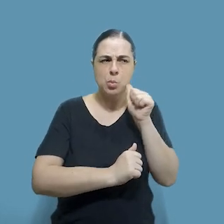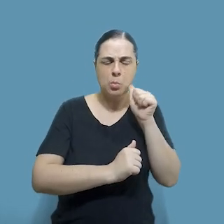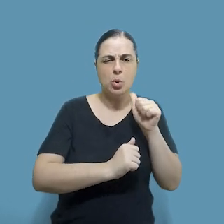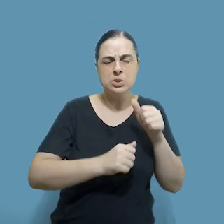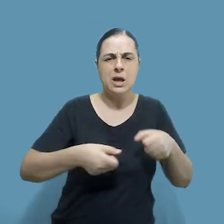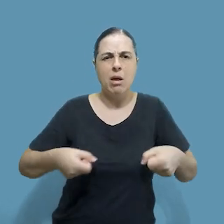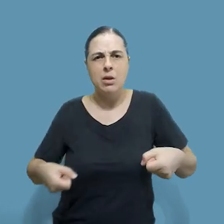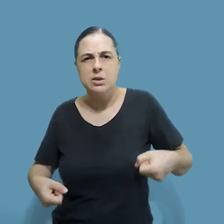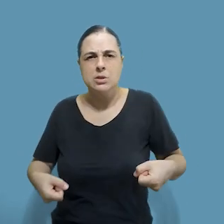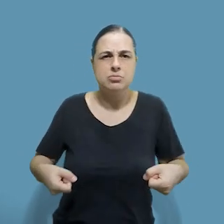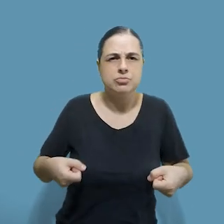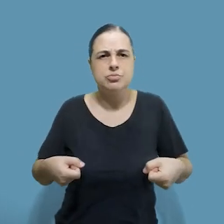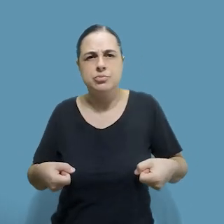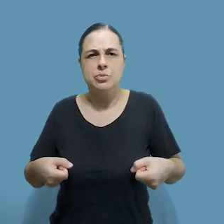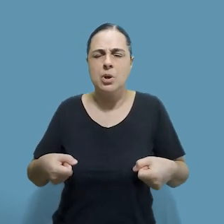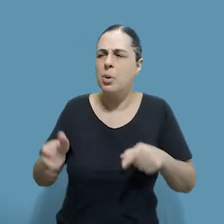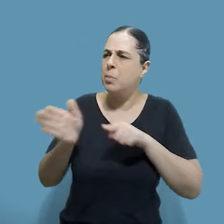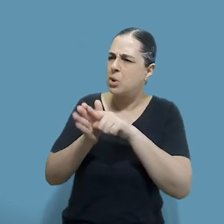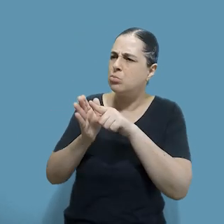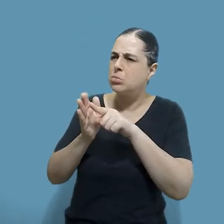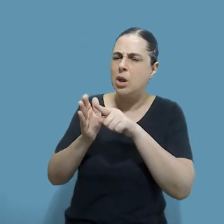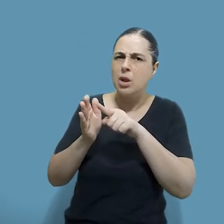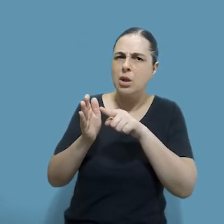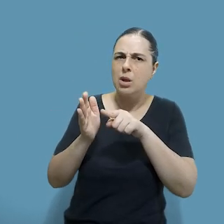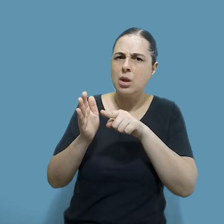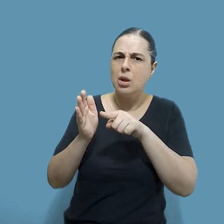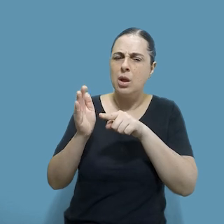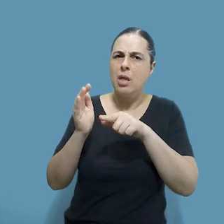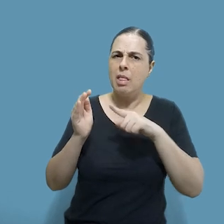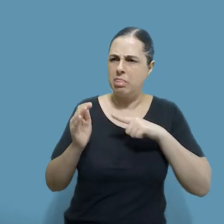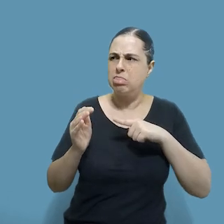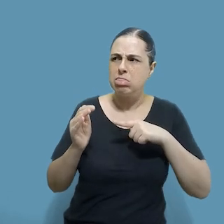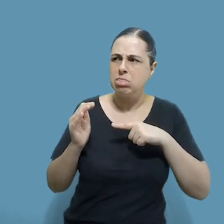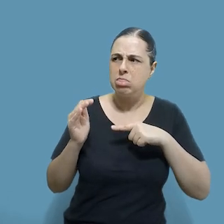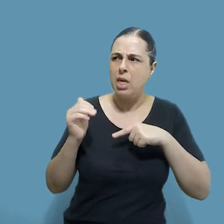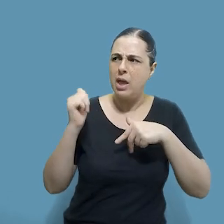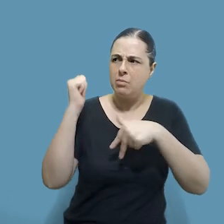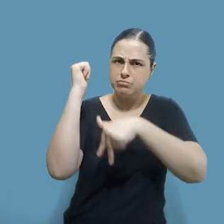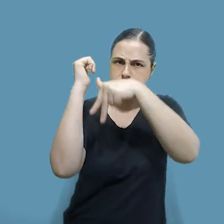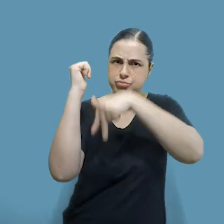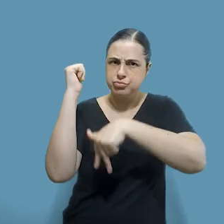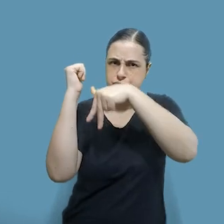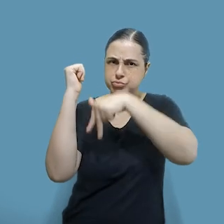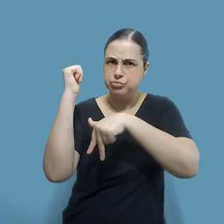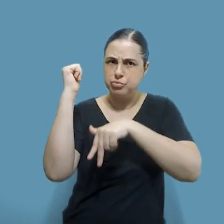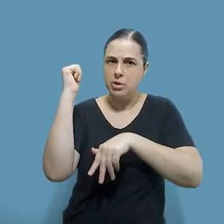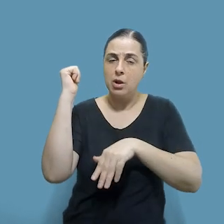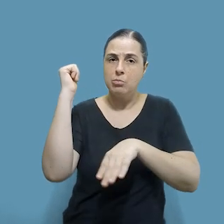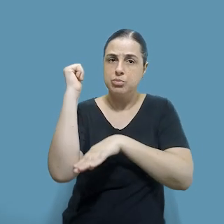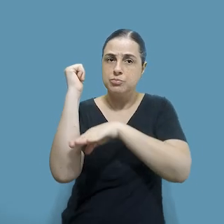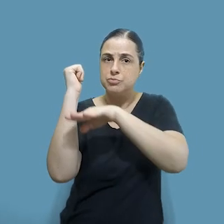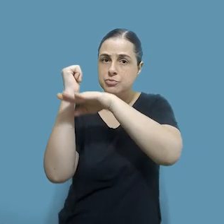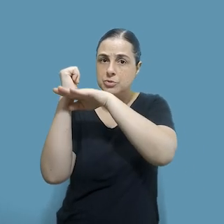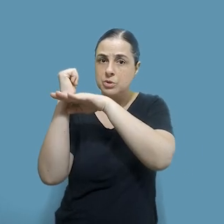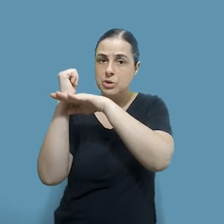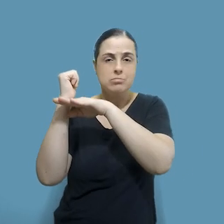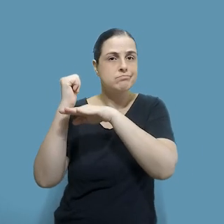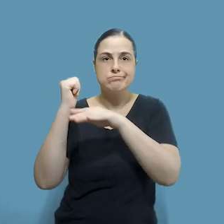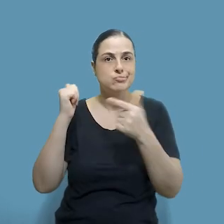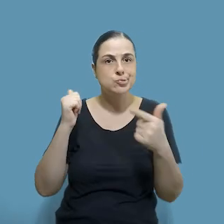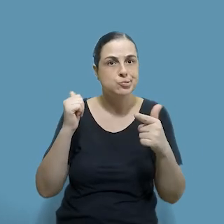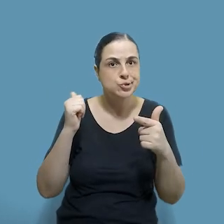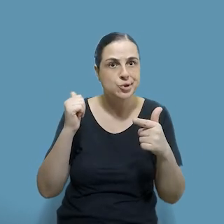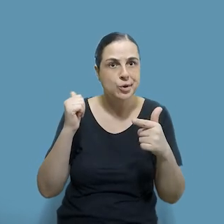coisa, perguntou se tinha elevador, e não tinha, era um lance de escada. Mas o mais interessante é que no banheiro que ficava em cima,